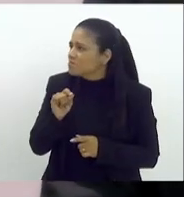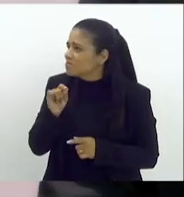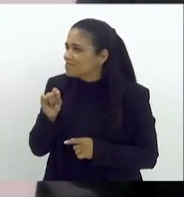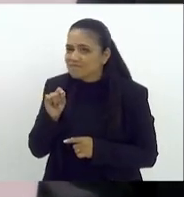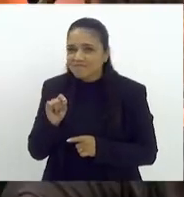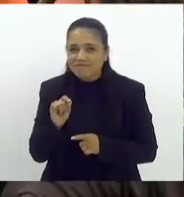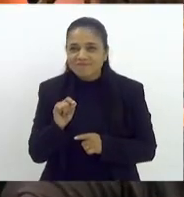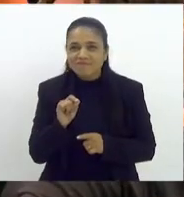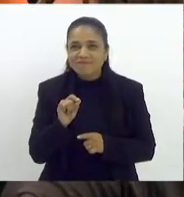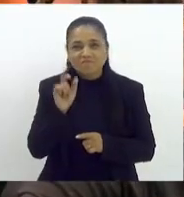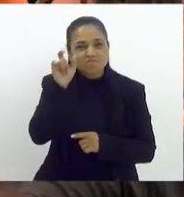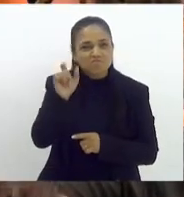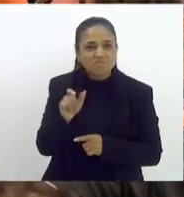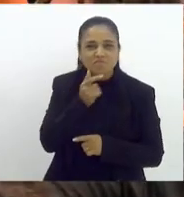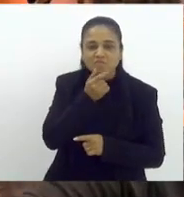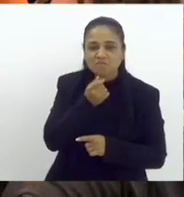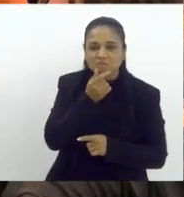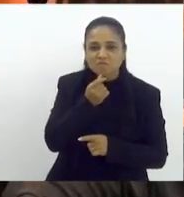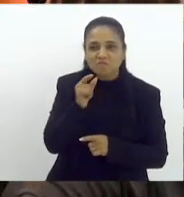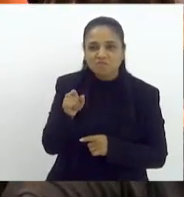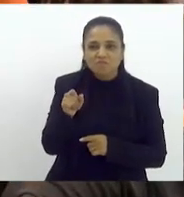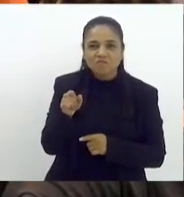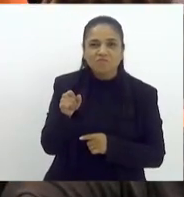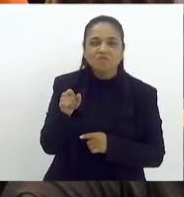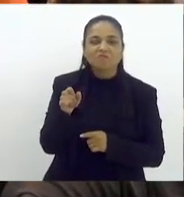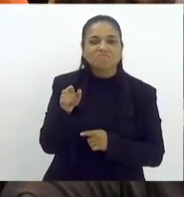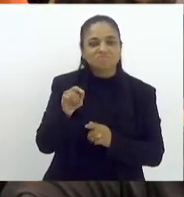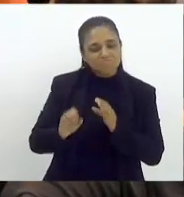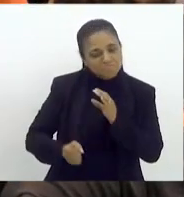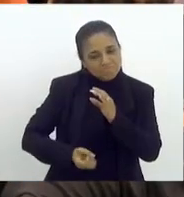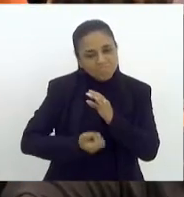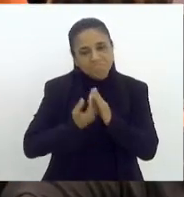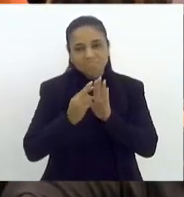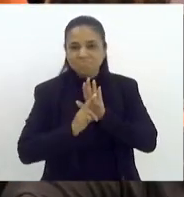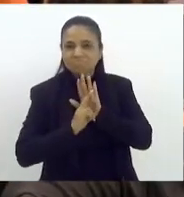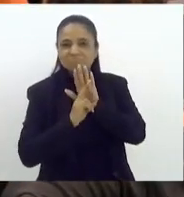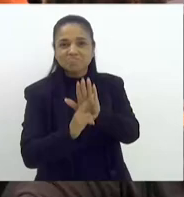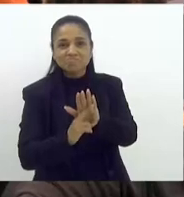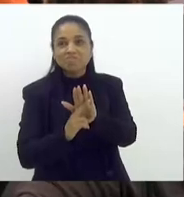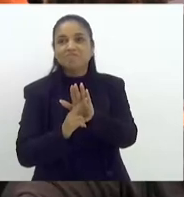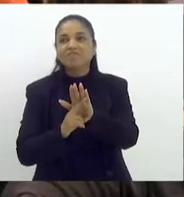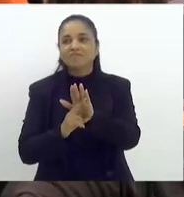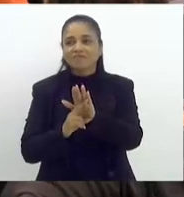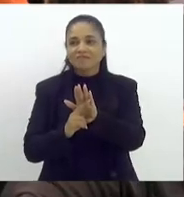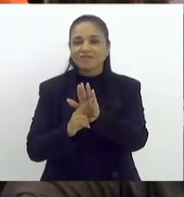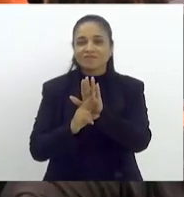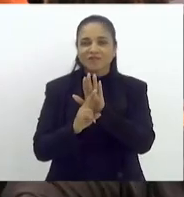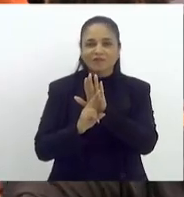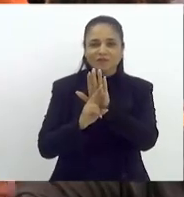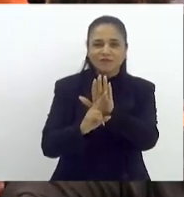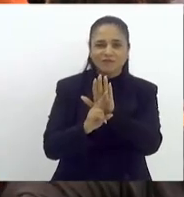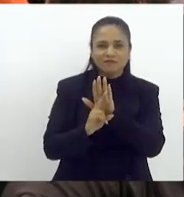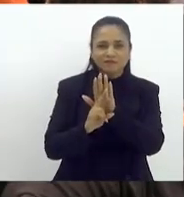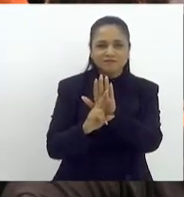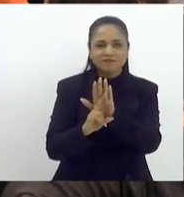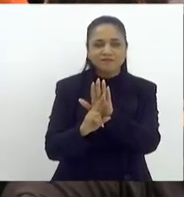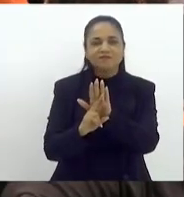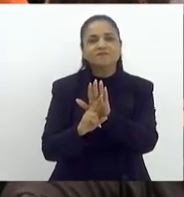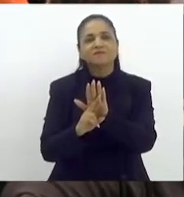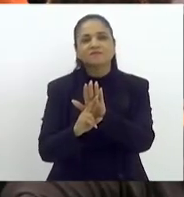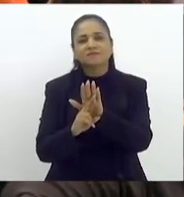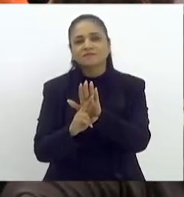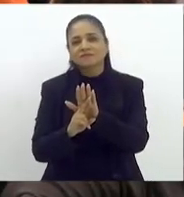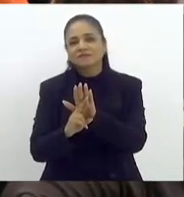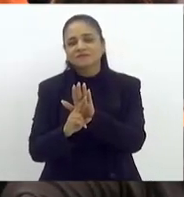ele que é um dos grandes prepulsores aqui você mesmo rico não fica olhando assim não